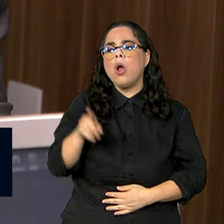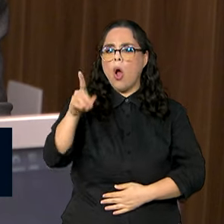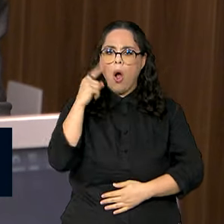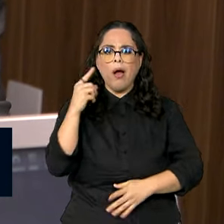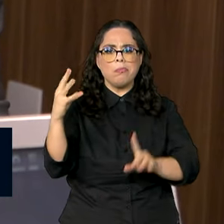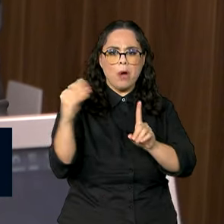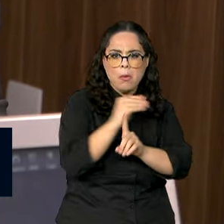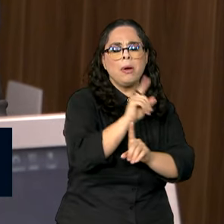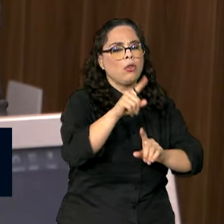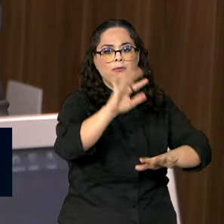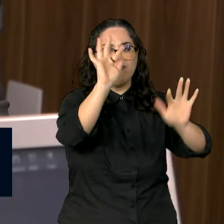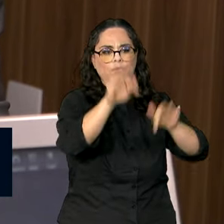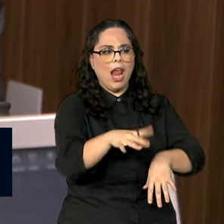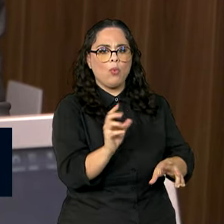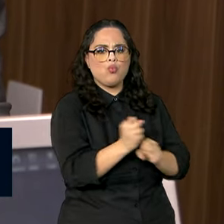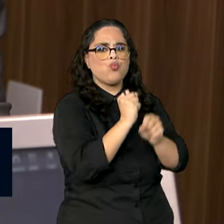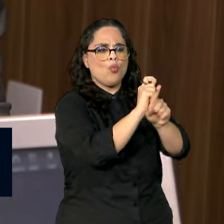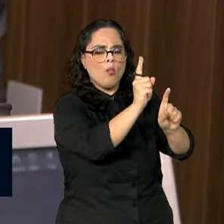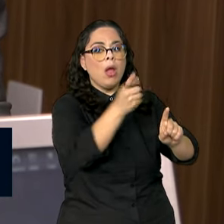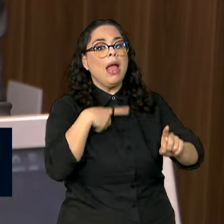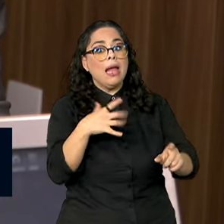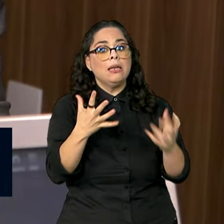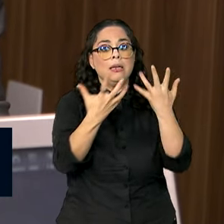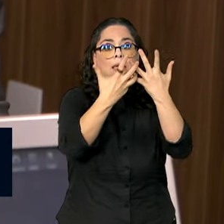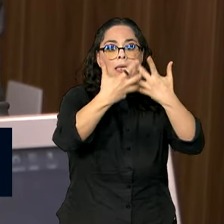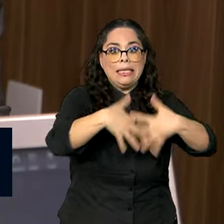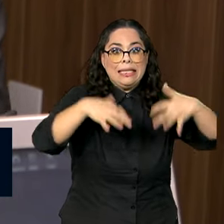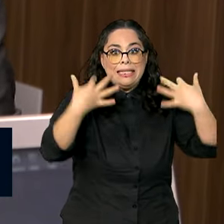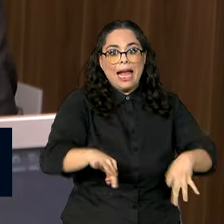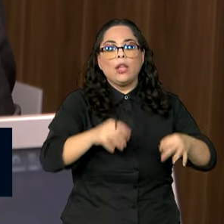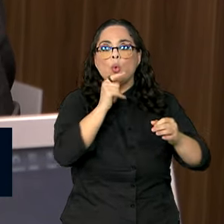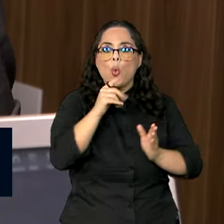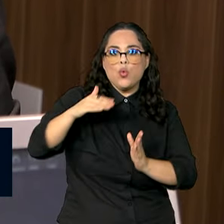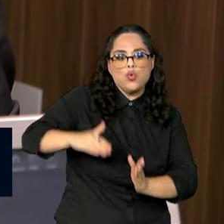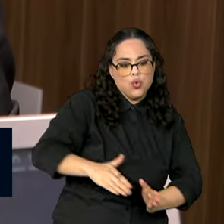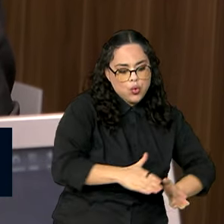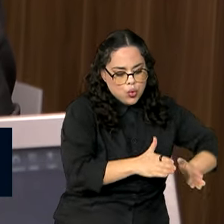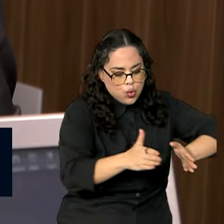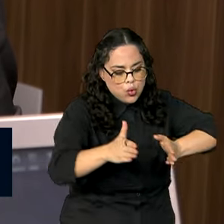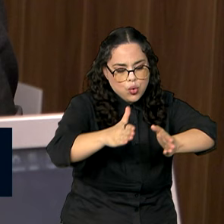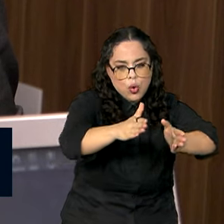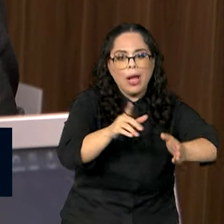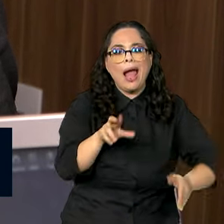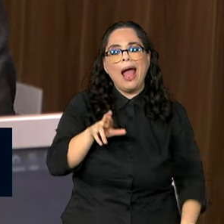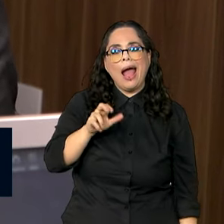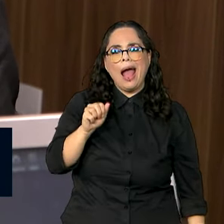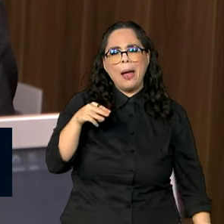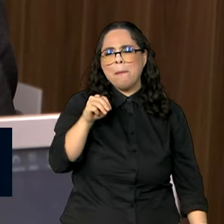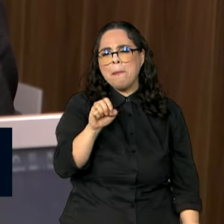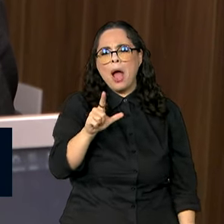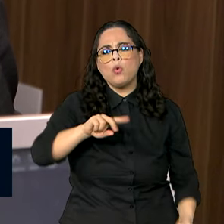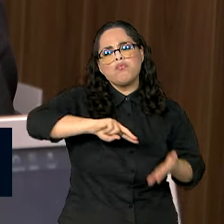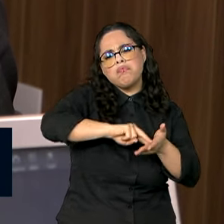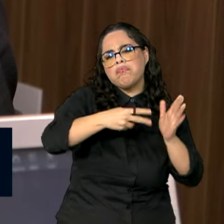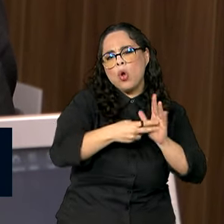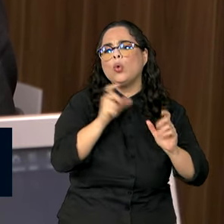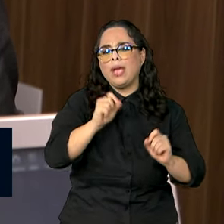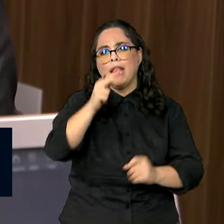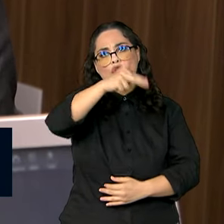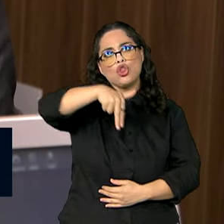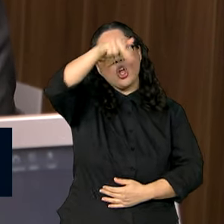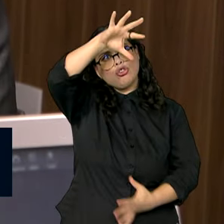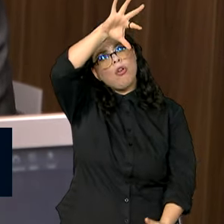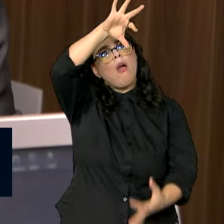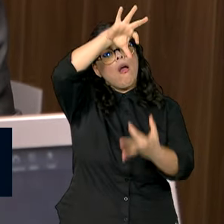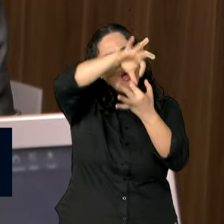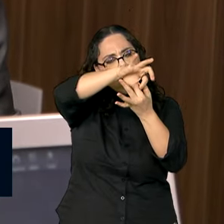não é ajudar a concluir as obras, é para garantir a funcionalidade delas. Porque o ramal da Podia, ele é a continuidade do Eixo Norte, né? Que é